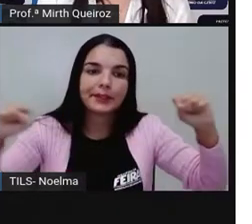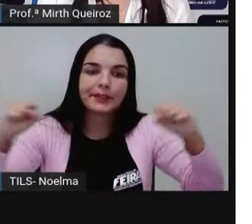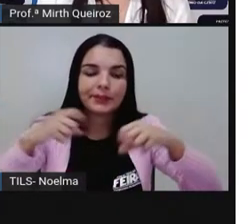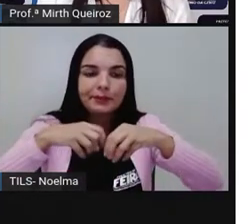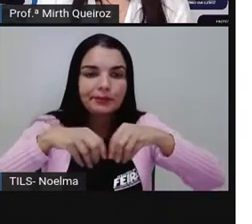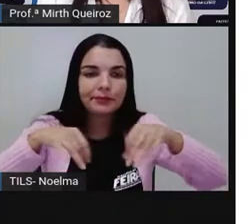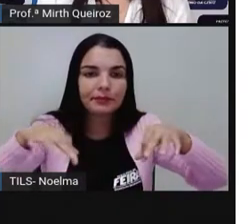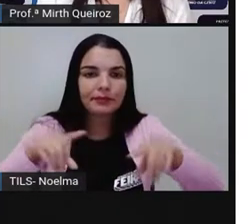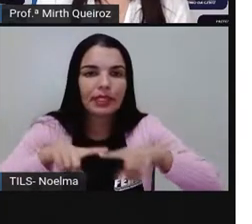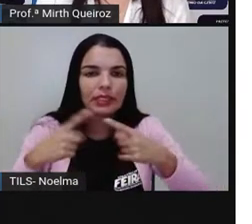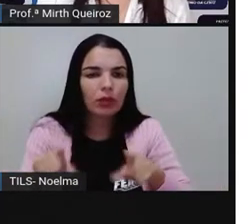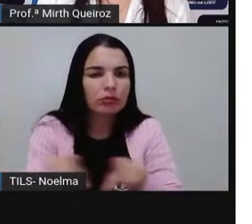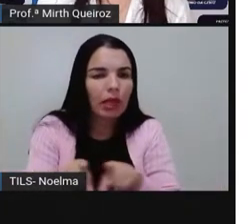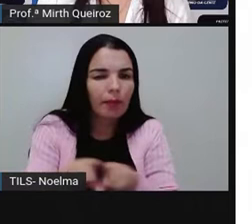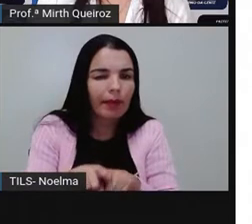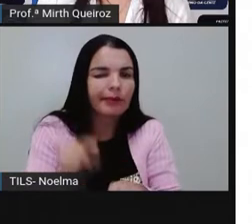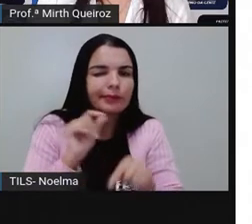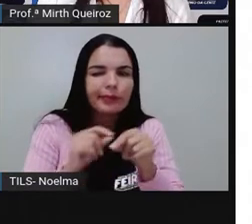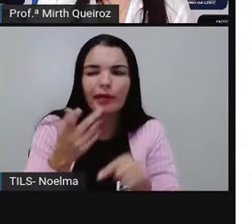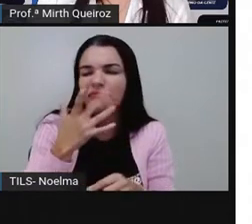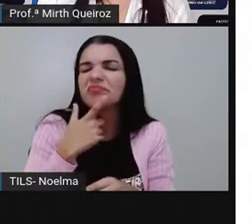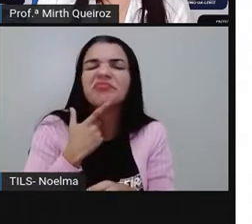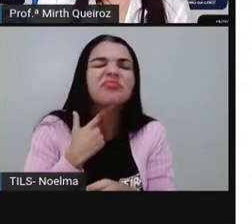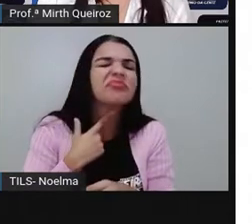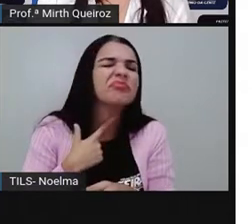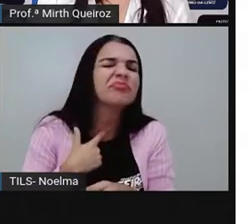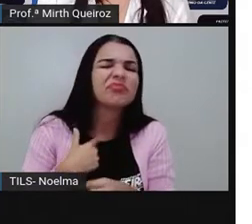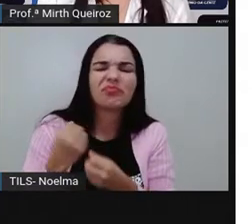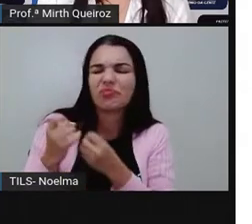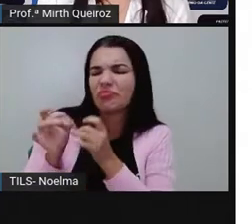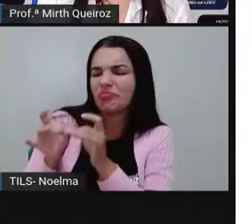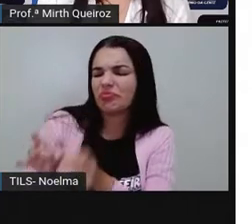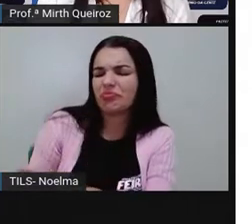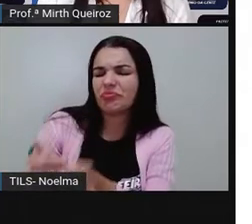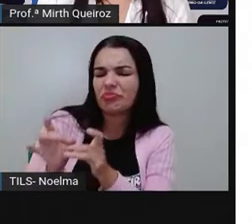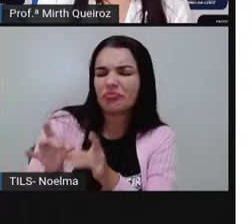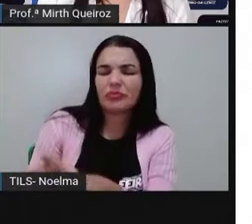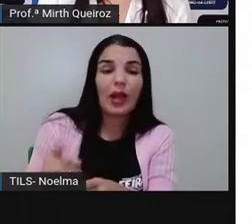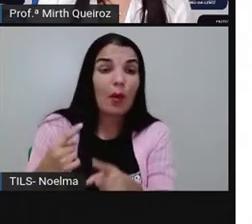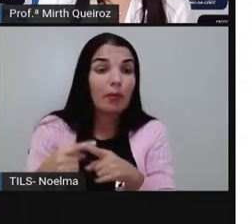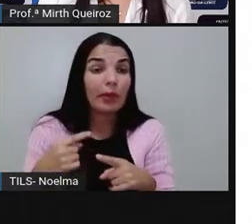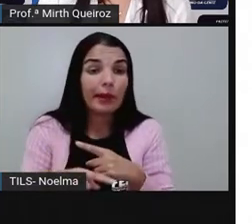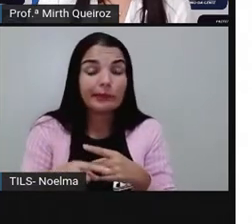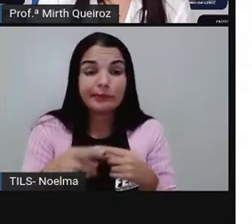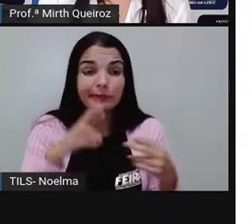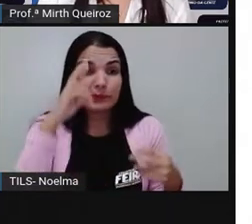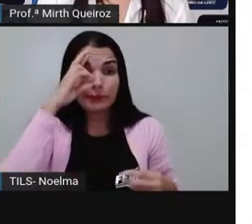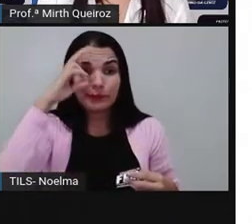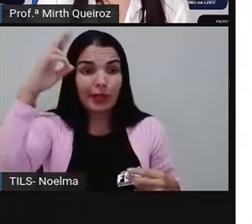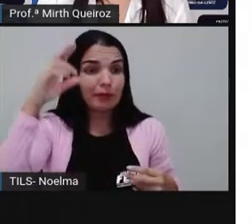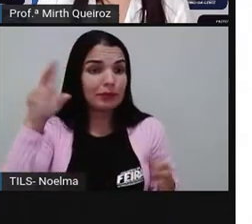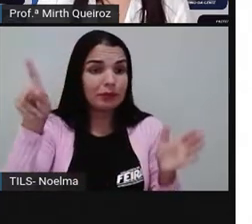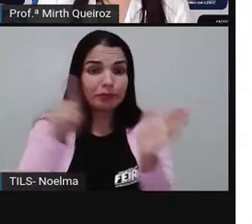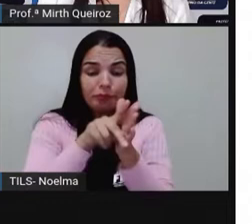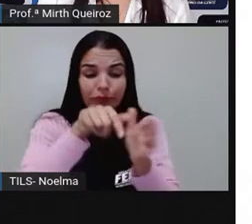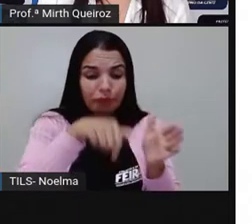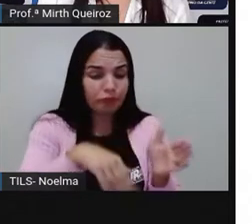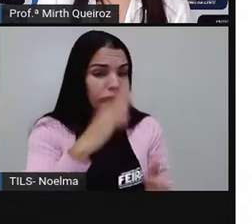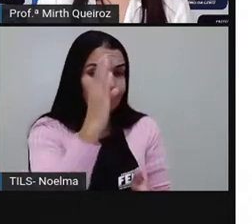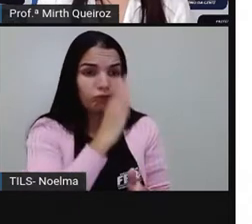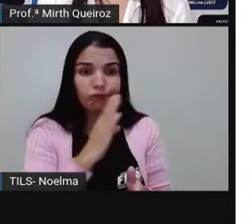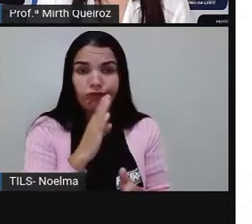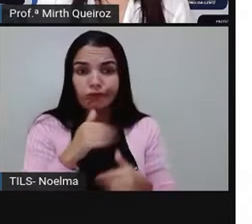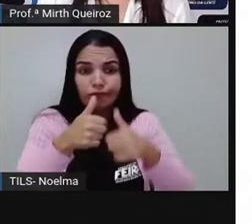terra. O desinteresse dos donatários também, uma vez que muitos donatários nem chegaram a vir ao